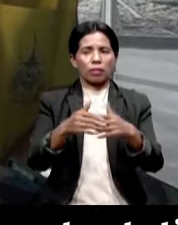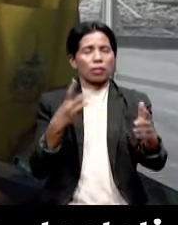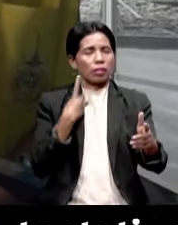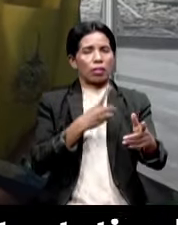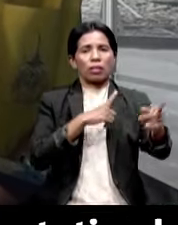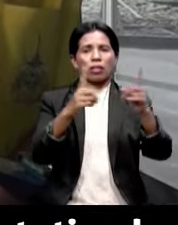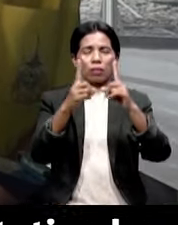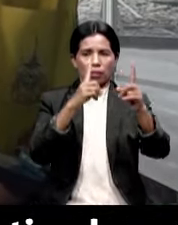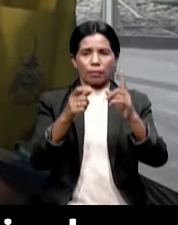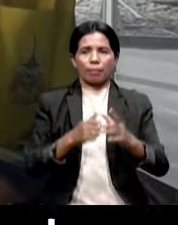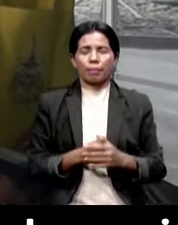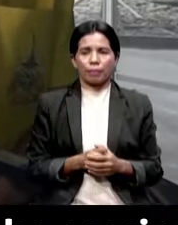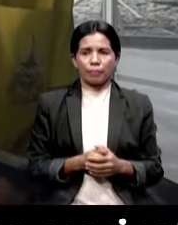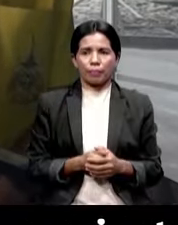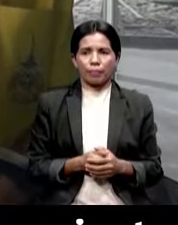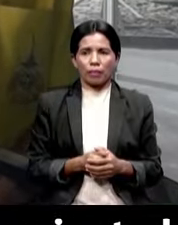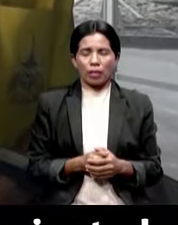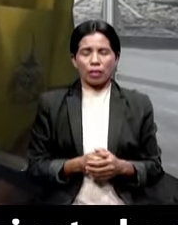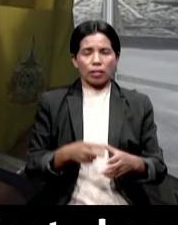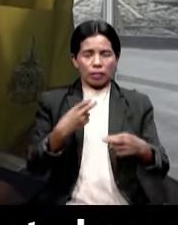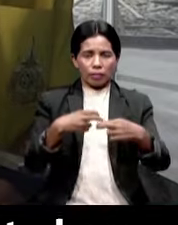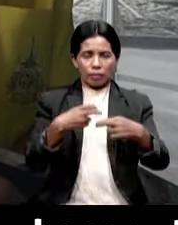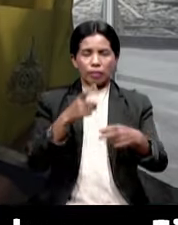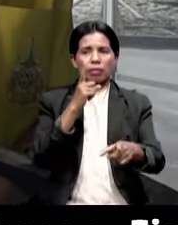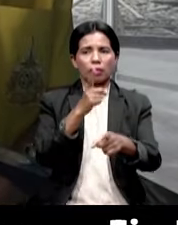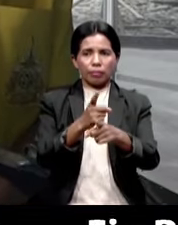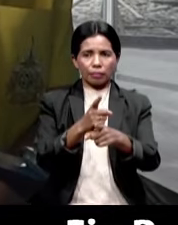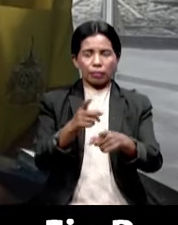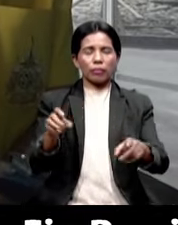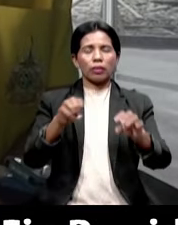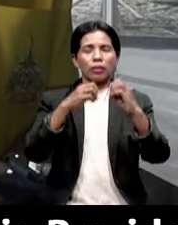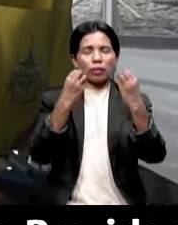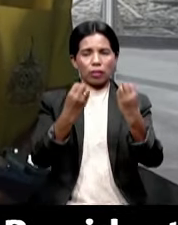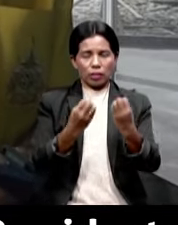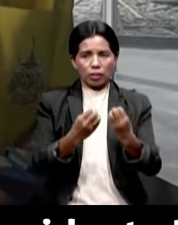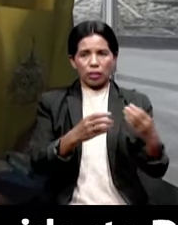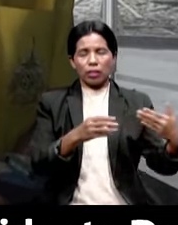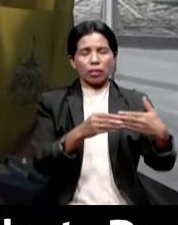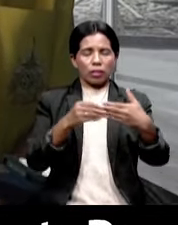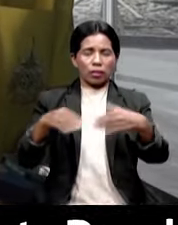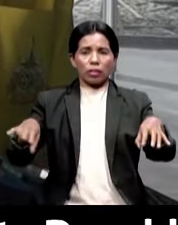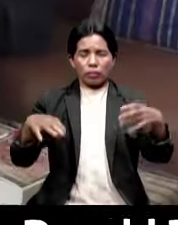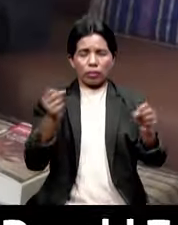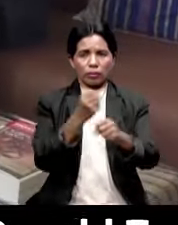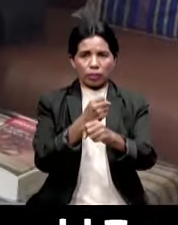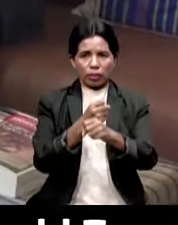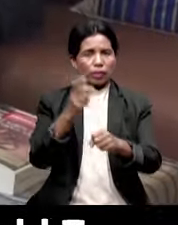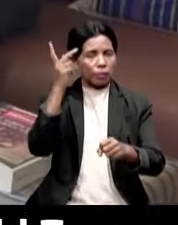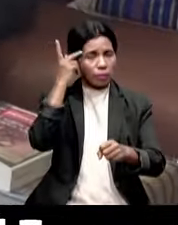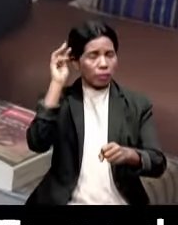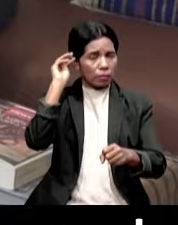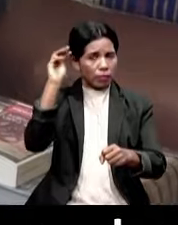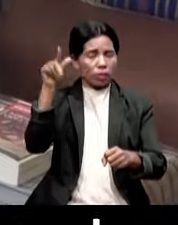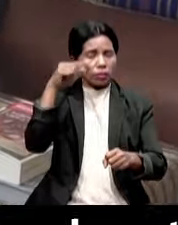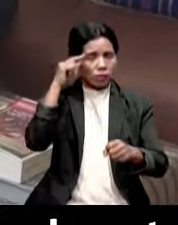né? Né, de difícil de ter, exige organização uma casa, coordenação uma casa. Primeiro-Ministro Hateten, o